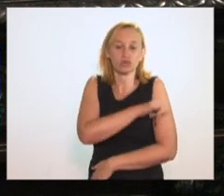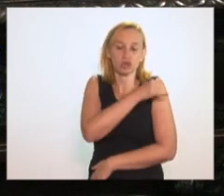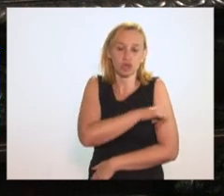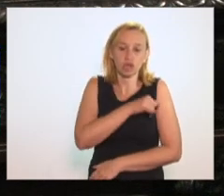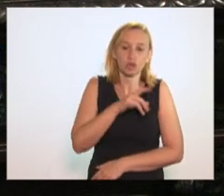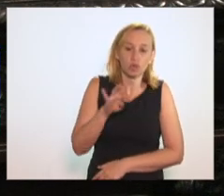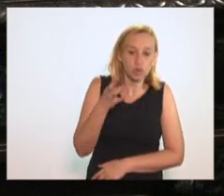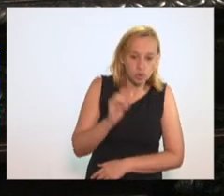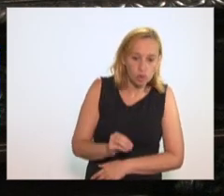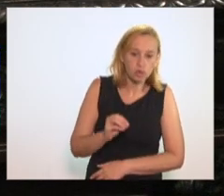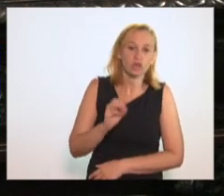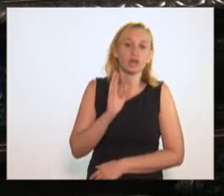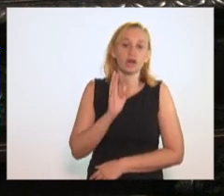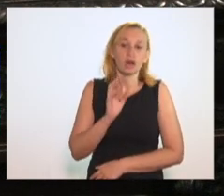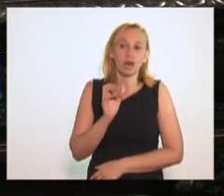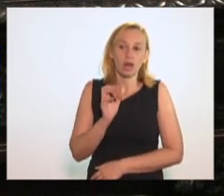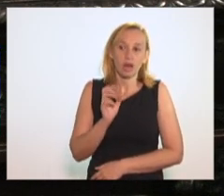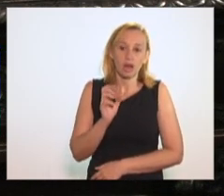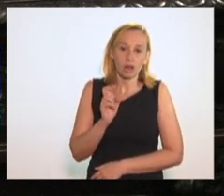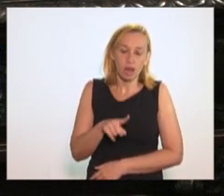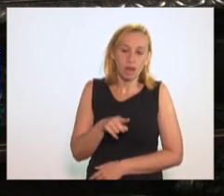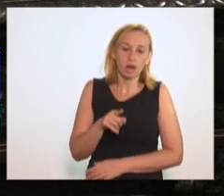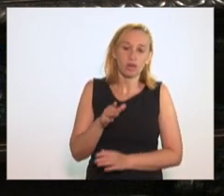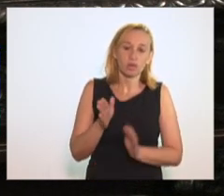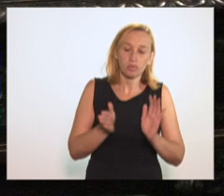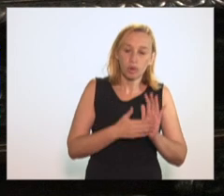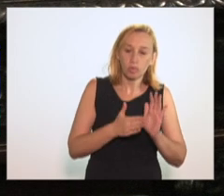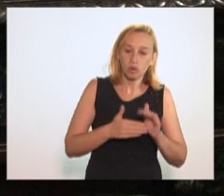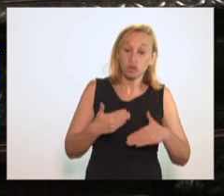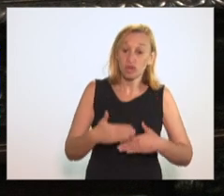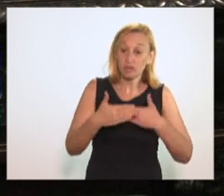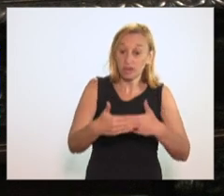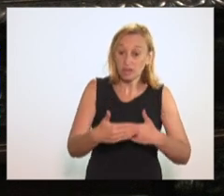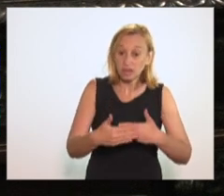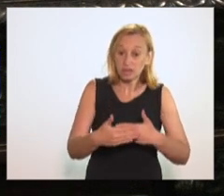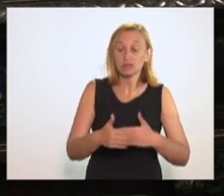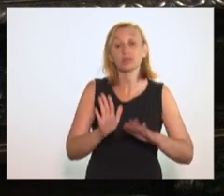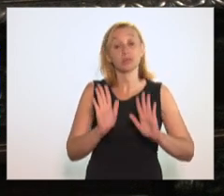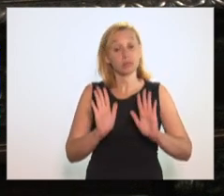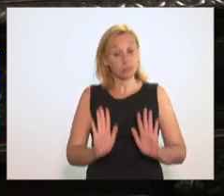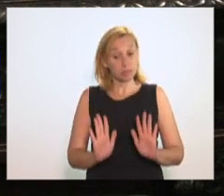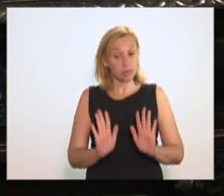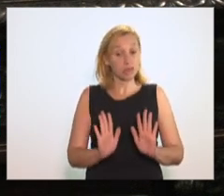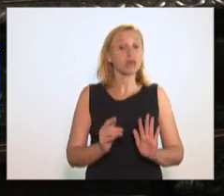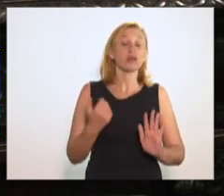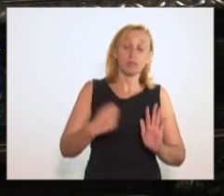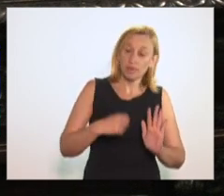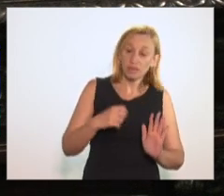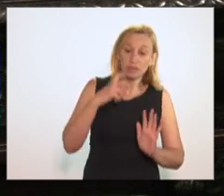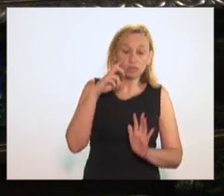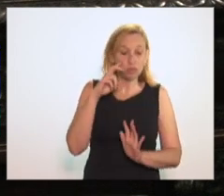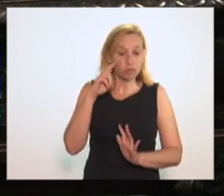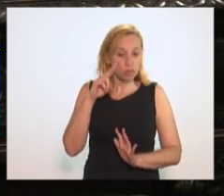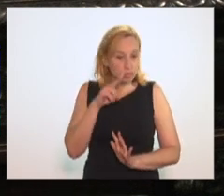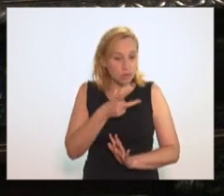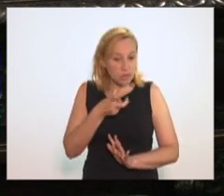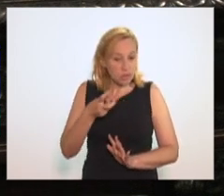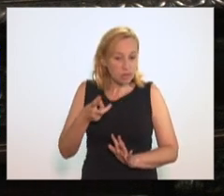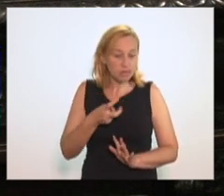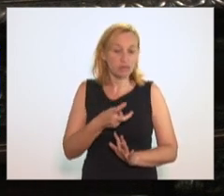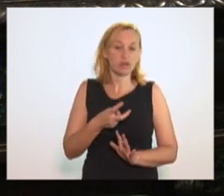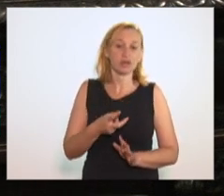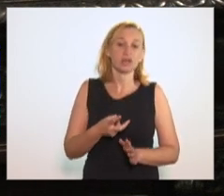O consórcio é uma proposta que avança. No entanto, temos que ficar de olho, temos que